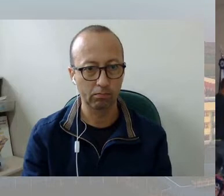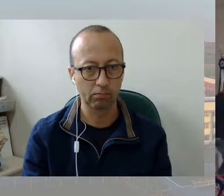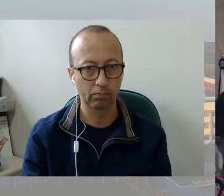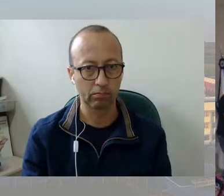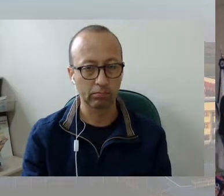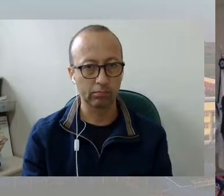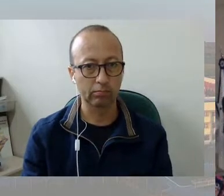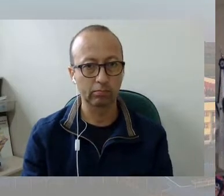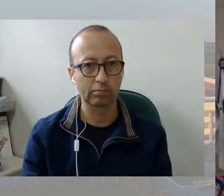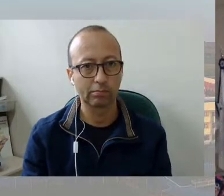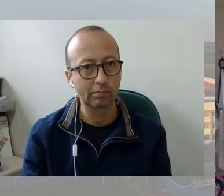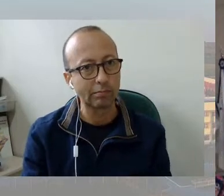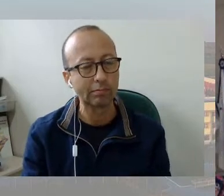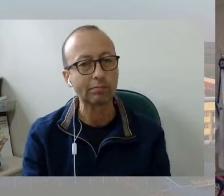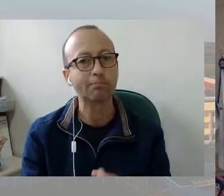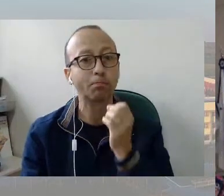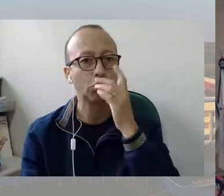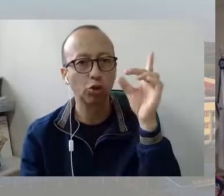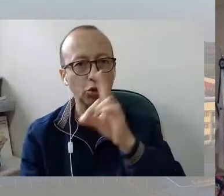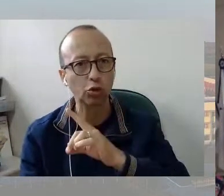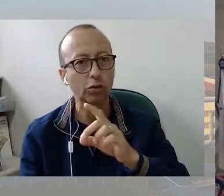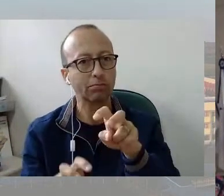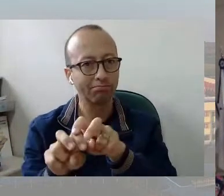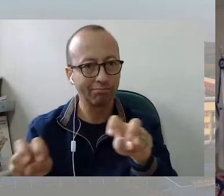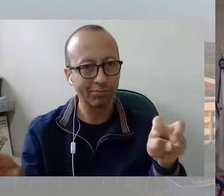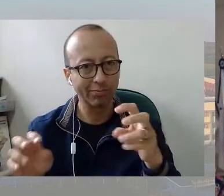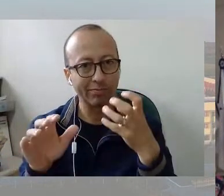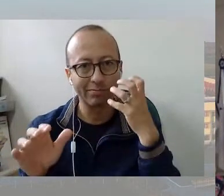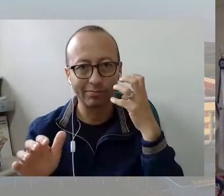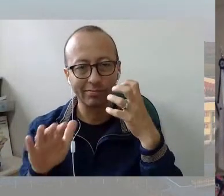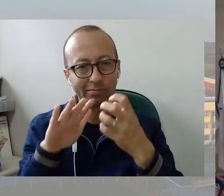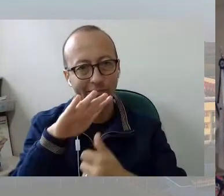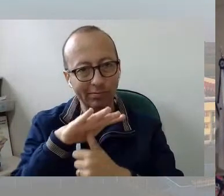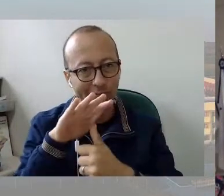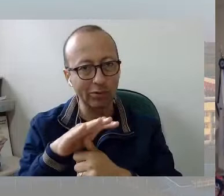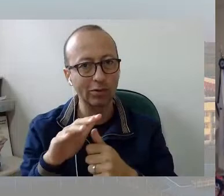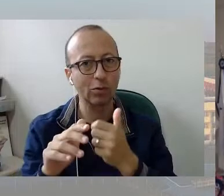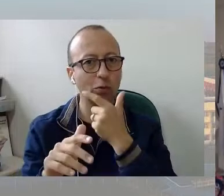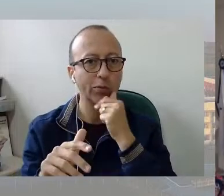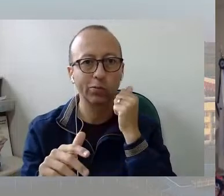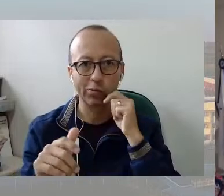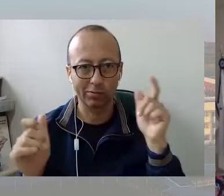Bom dia, magnífico reitor, toda a mesa, aos conselheiros e às conselheiras.